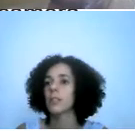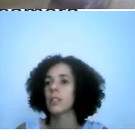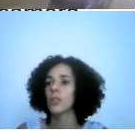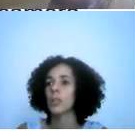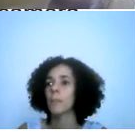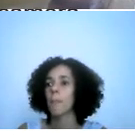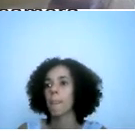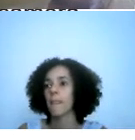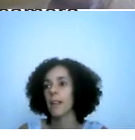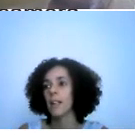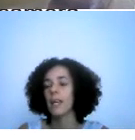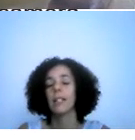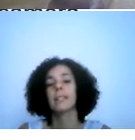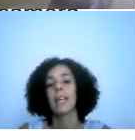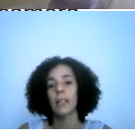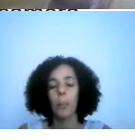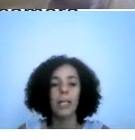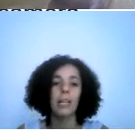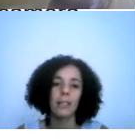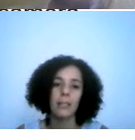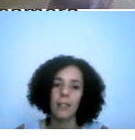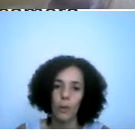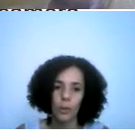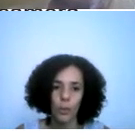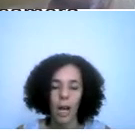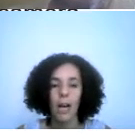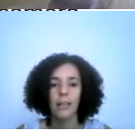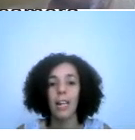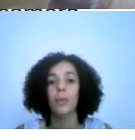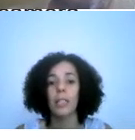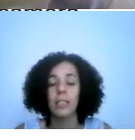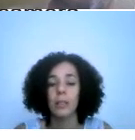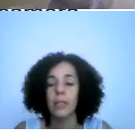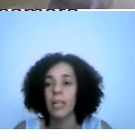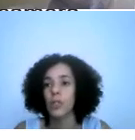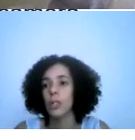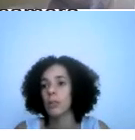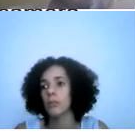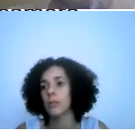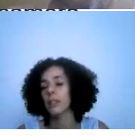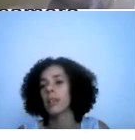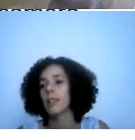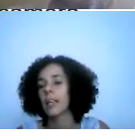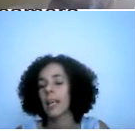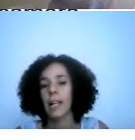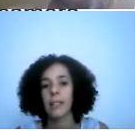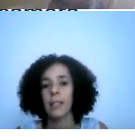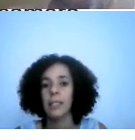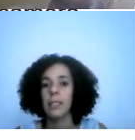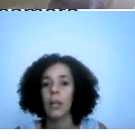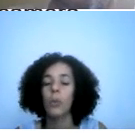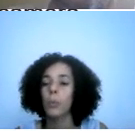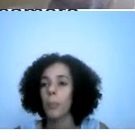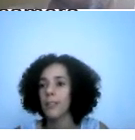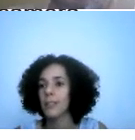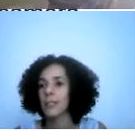né, que seja, né? Se ela não pertence, lógico, se ela não é nativa da região, nem ela,